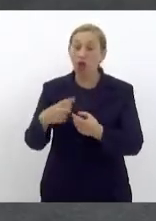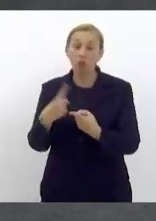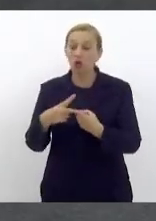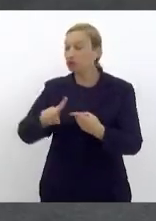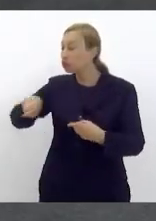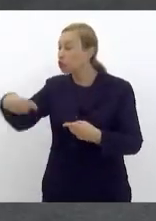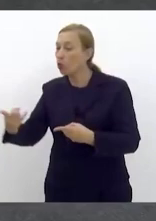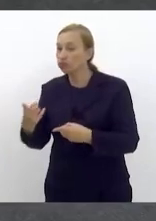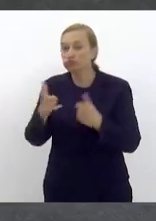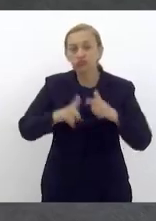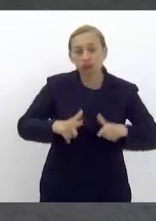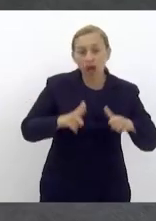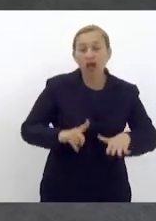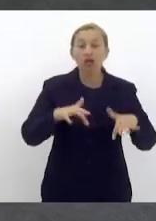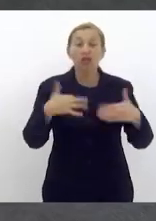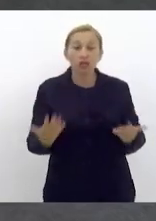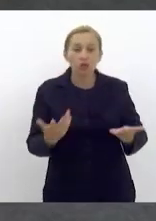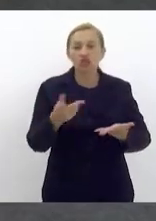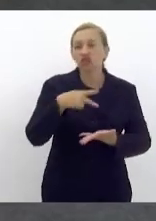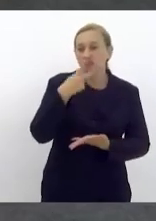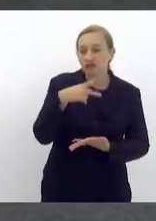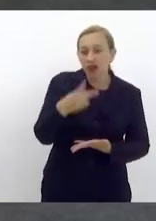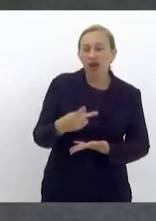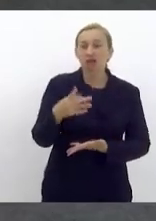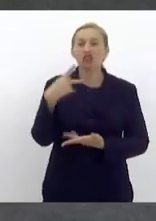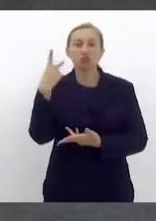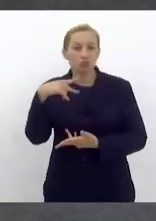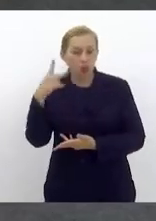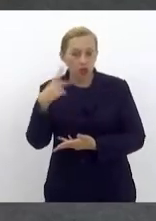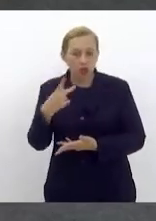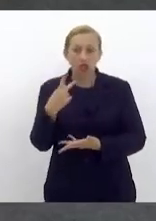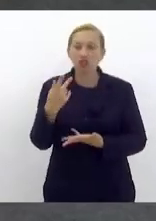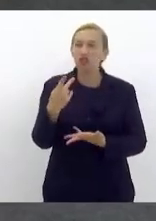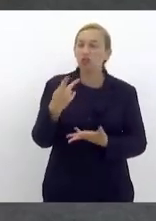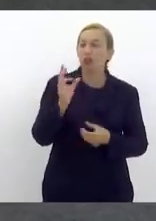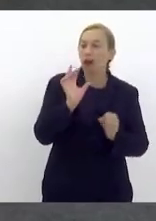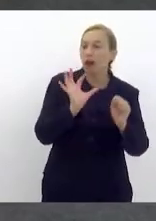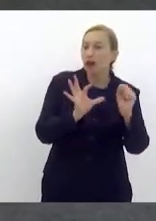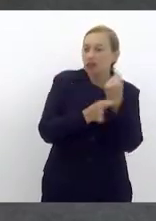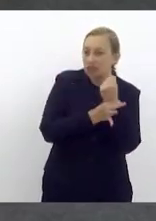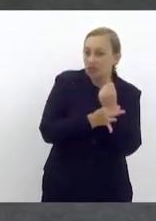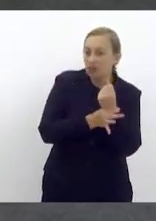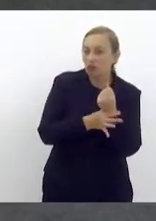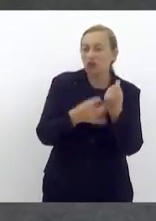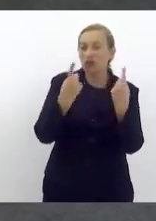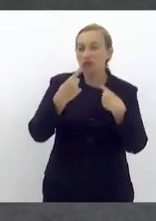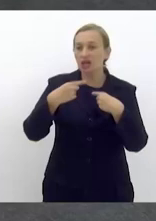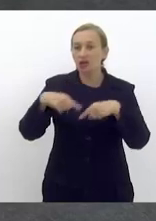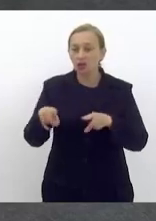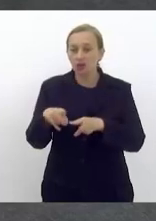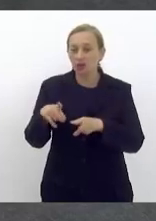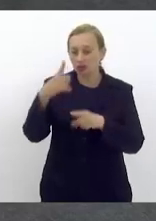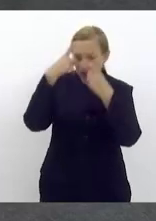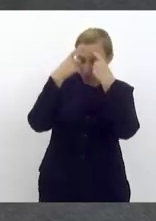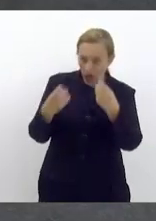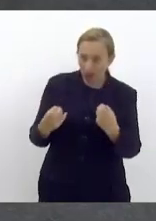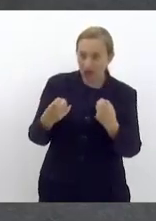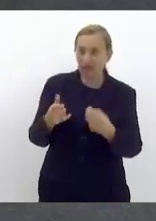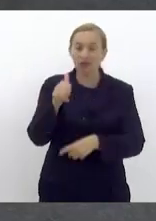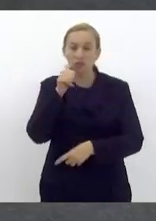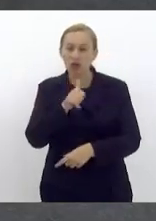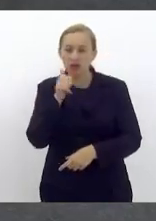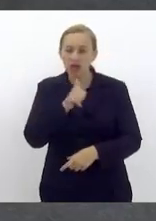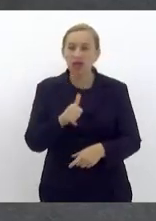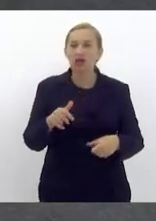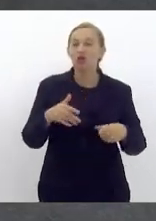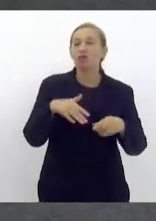lugar. Então, quando a gente fala de políticas para proteção e combate à violência contra a mulher, a gente vai ter que começar com o